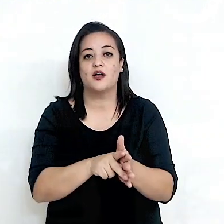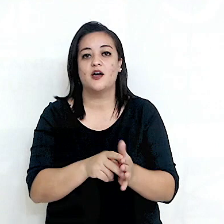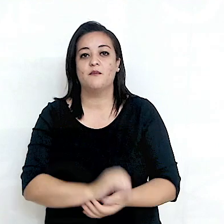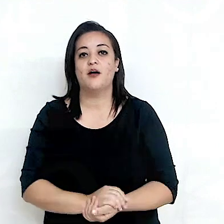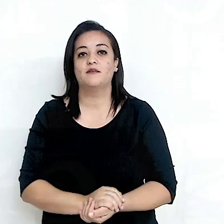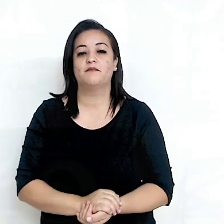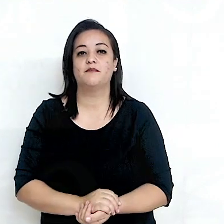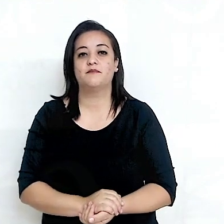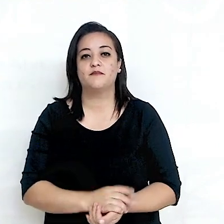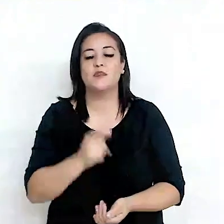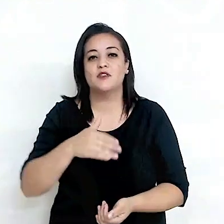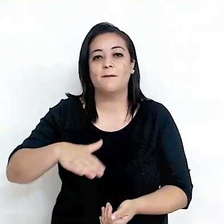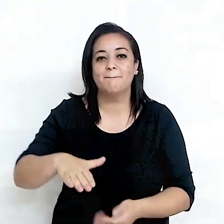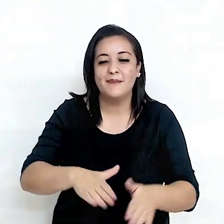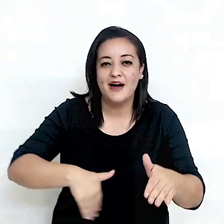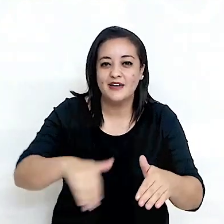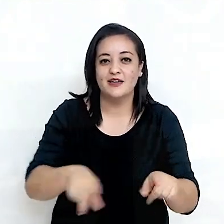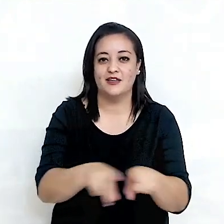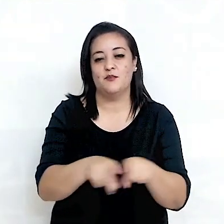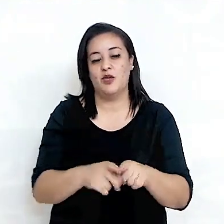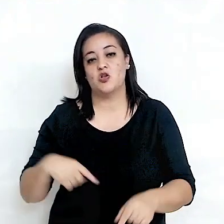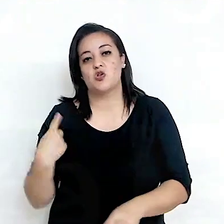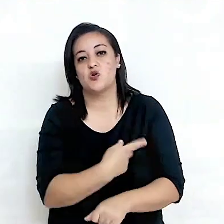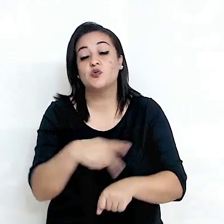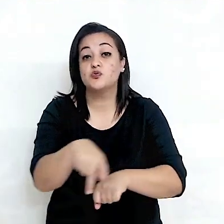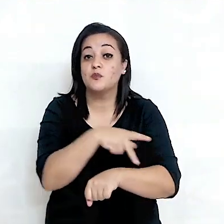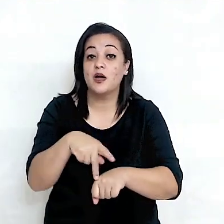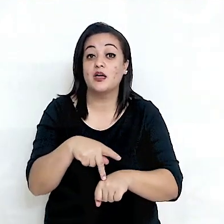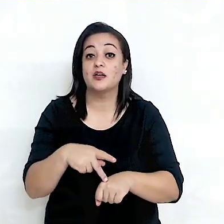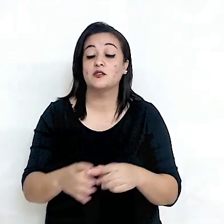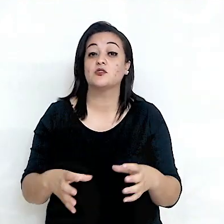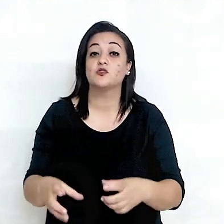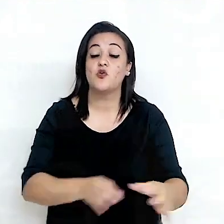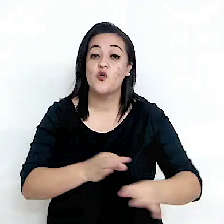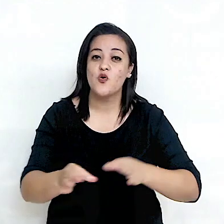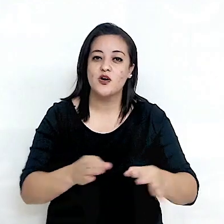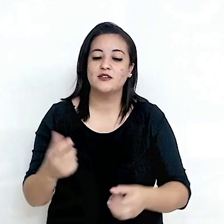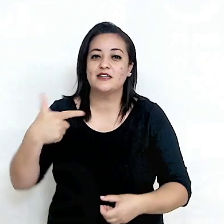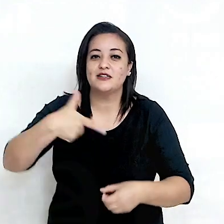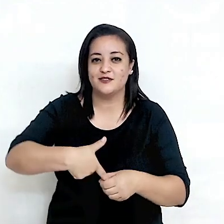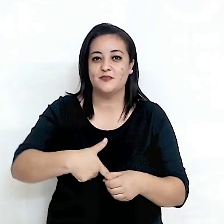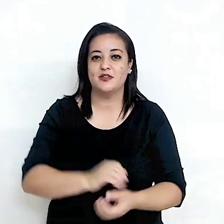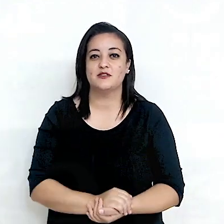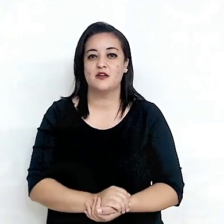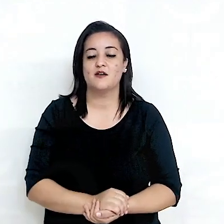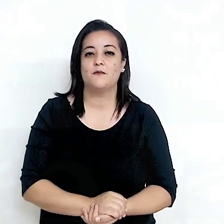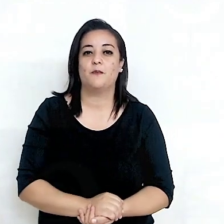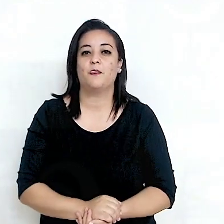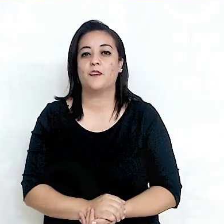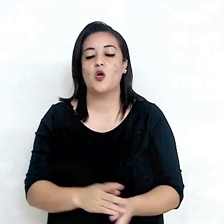Marinha demais de dotado o nosso país do ciclo completo do combustível Nuclear